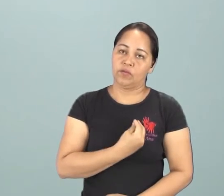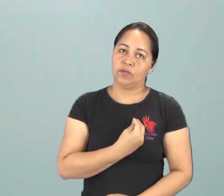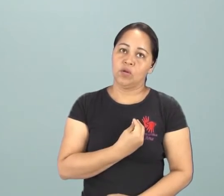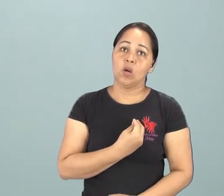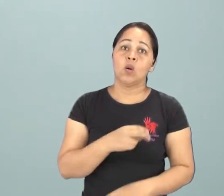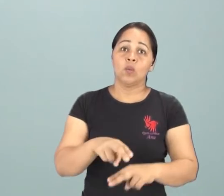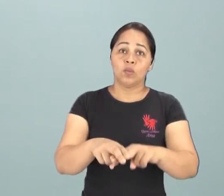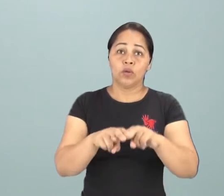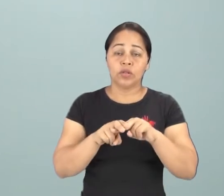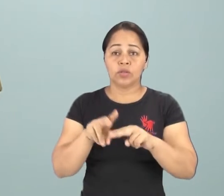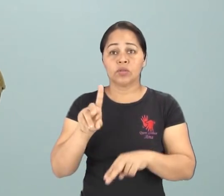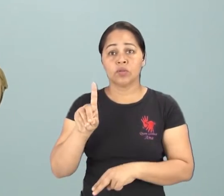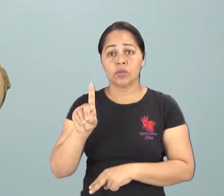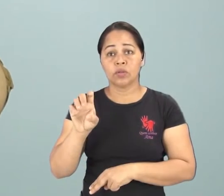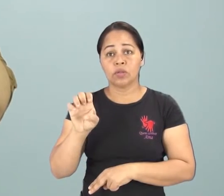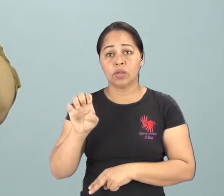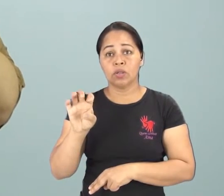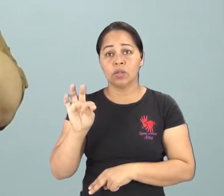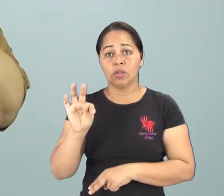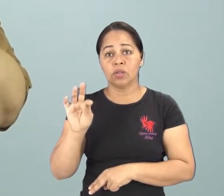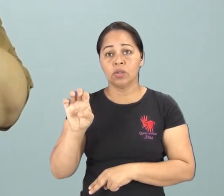determinismo,